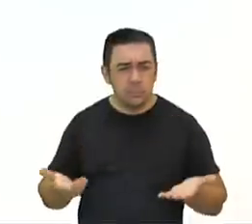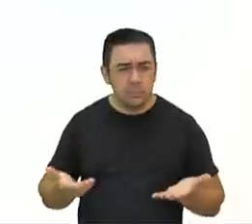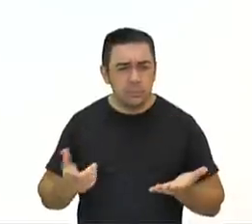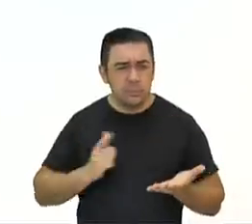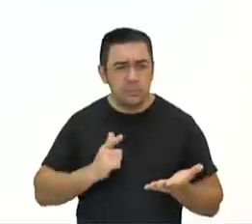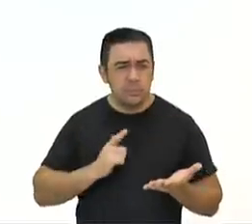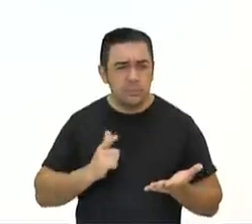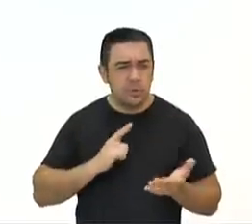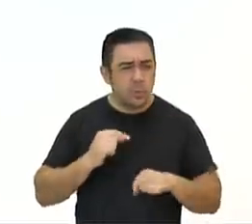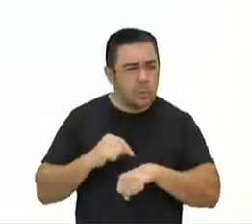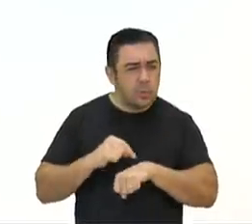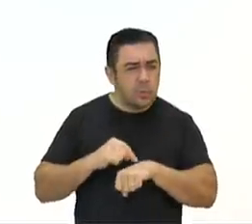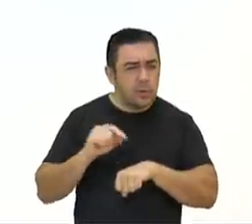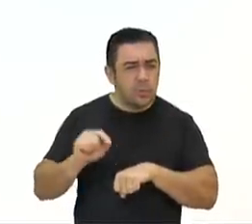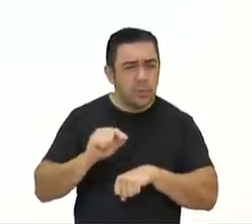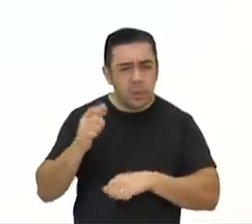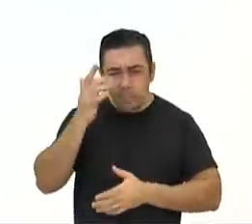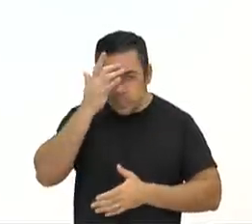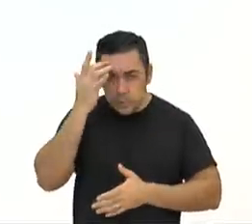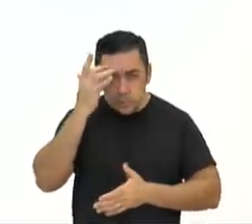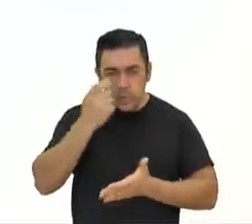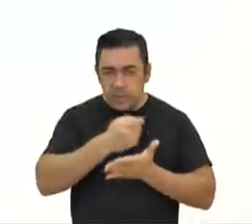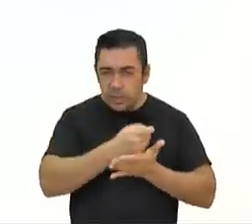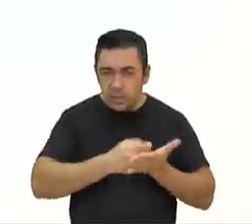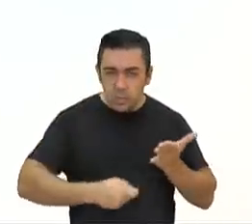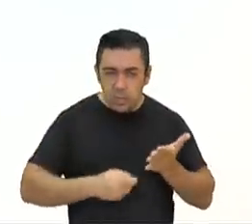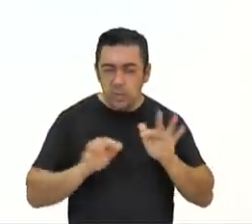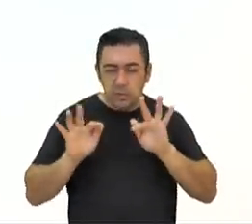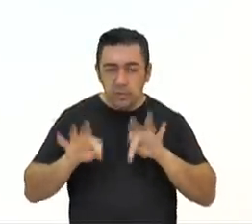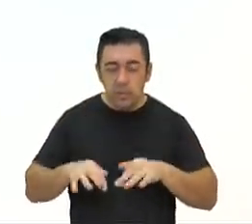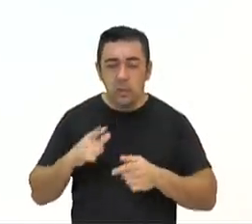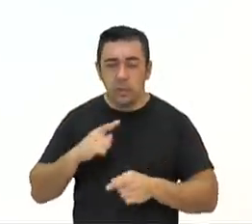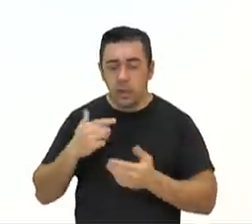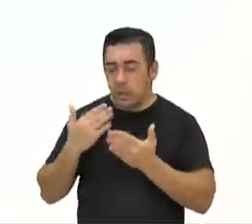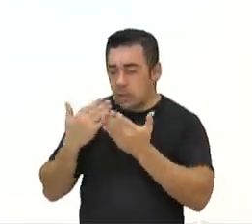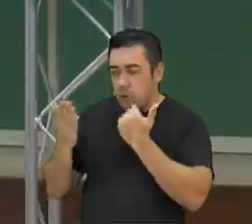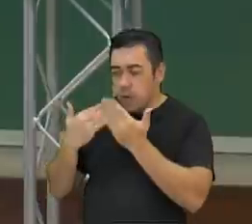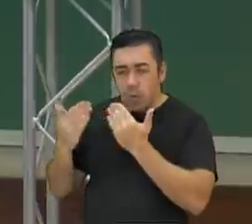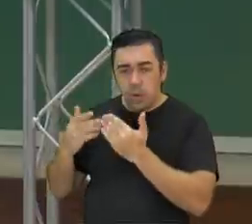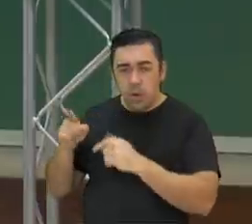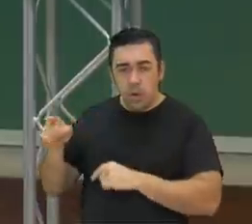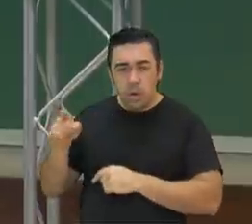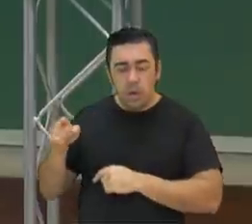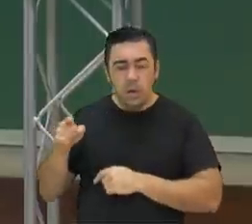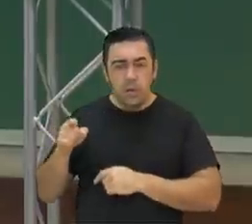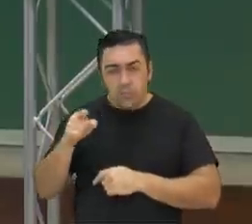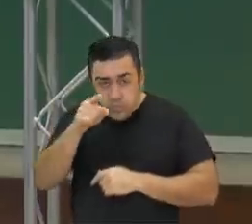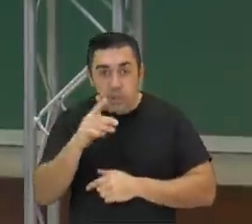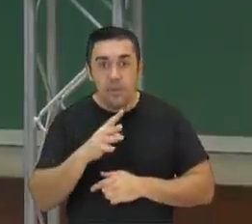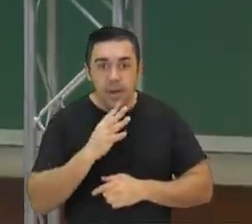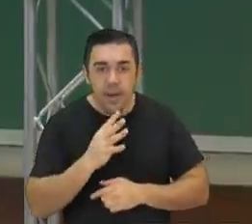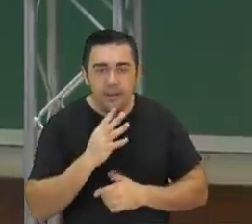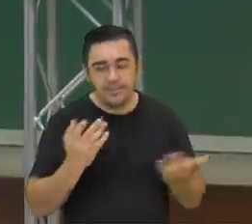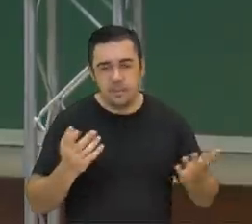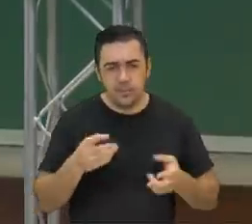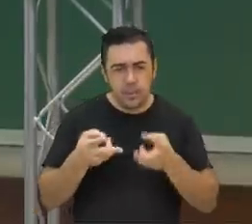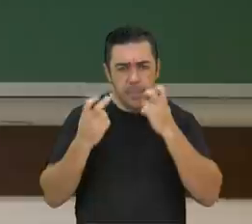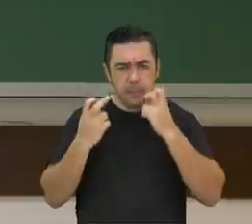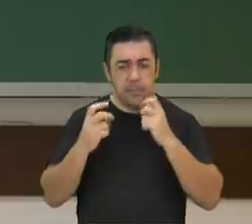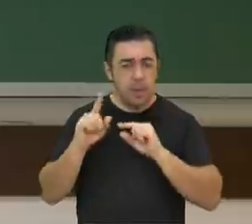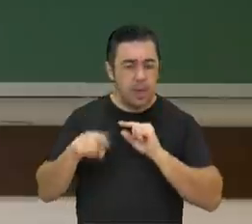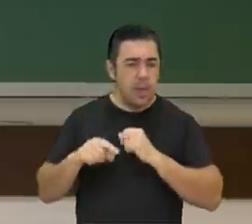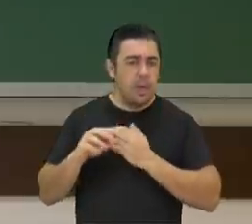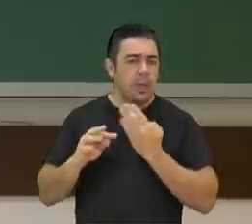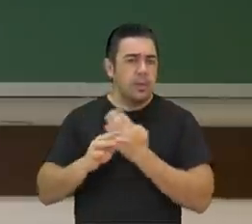aqui um momento em que o escritor, no finalzinho, ele dialoga com o leitor. Né? Vocês perceberam isso. Né? É uma